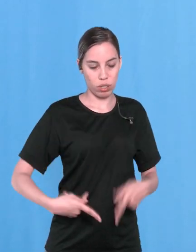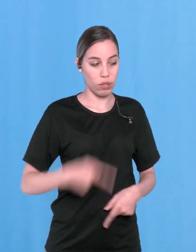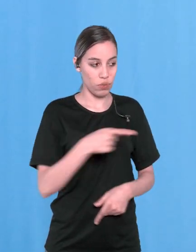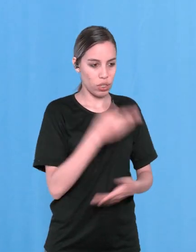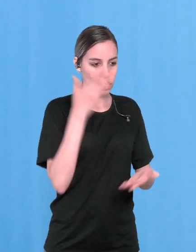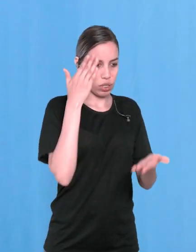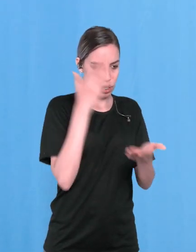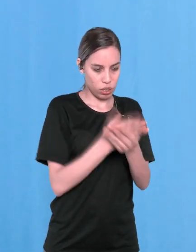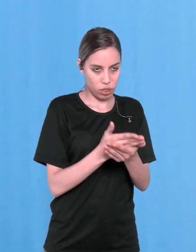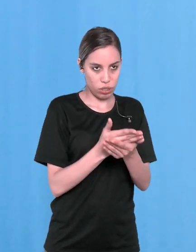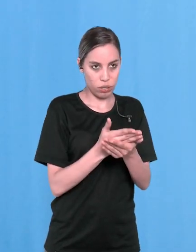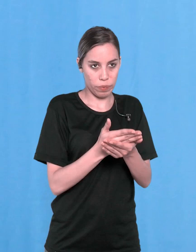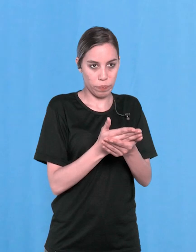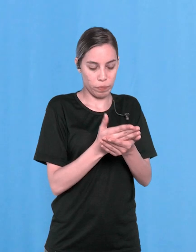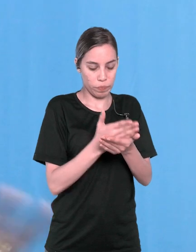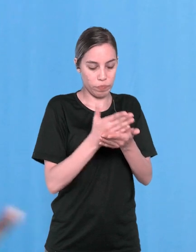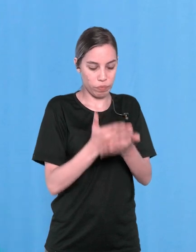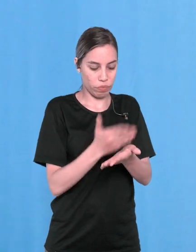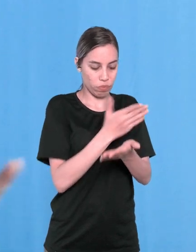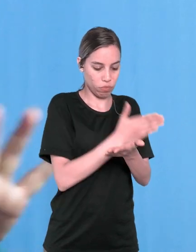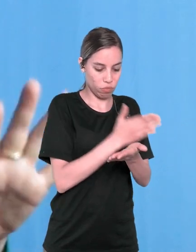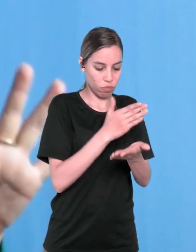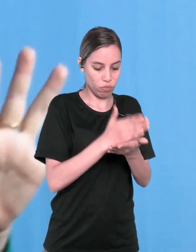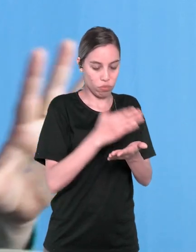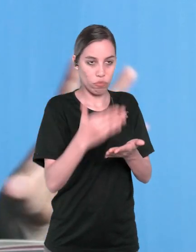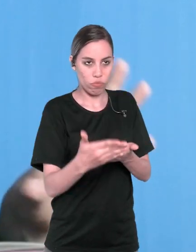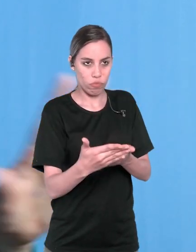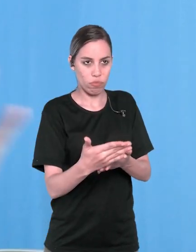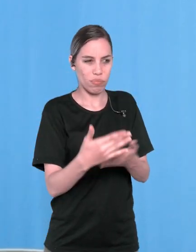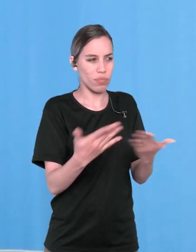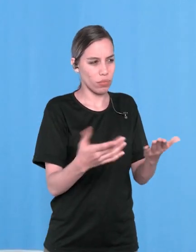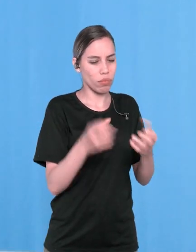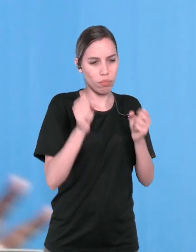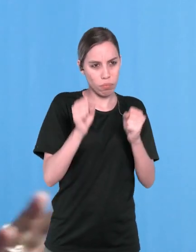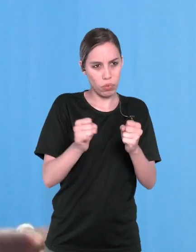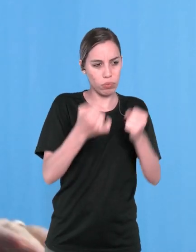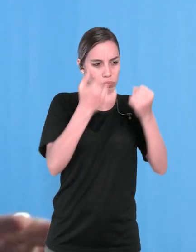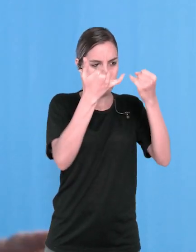o livro em duas partes, né? Então, quero que você conte um pouquinho,